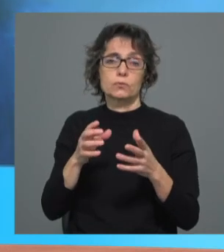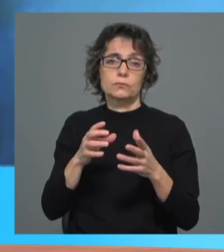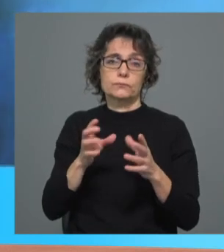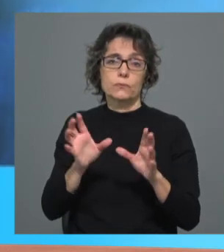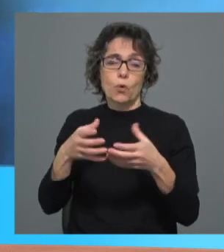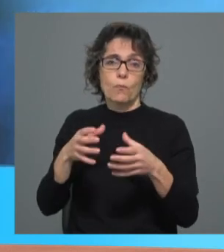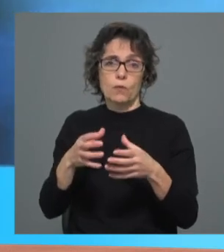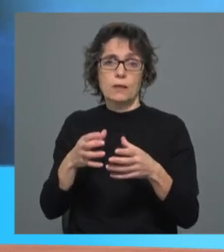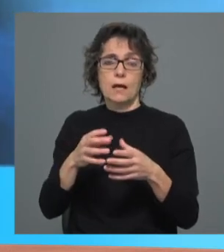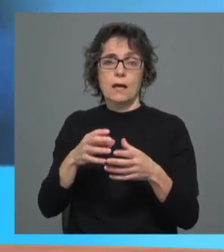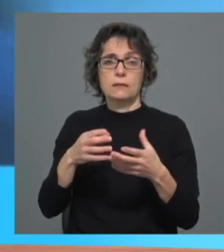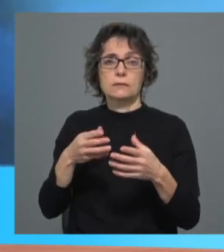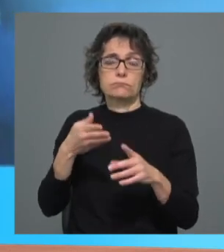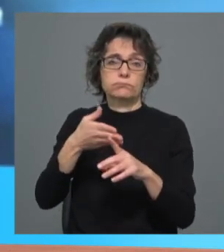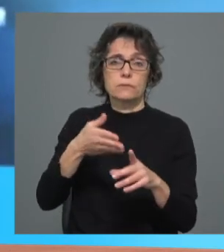neste momento